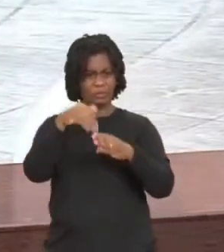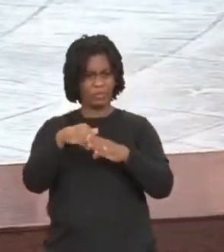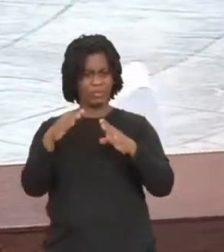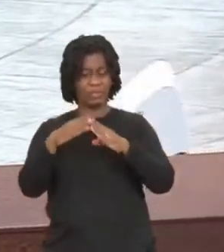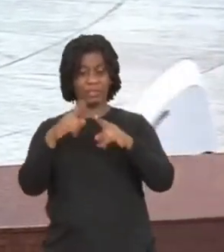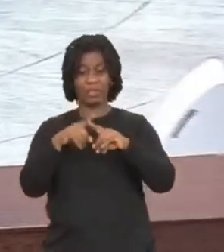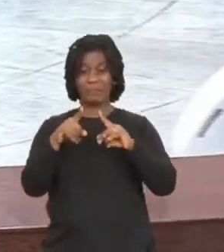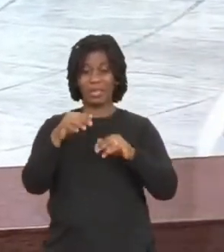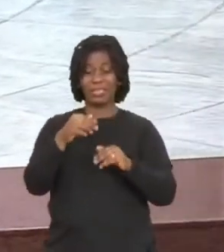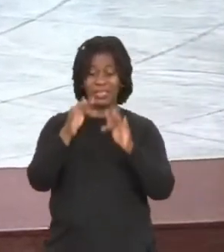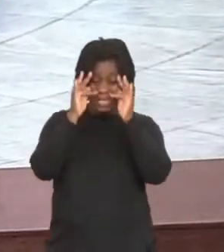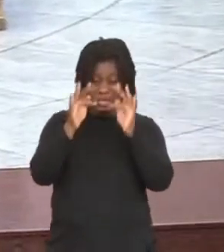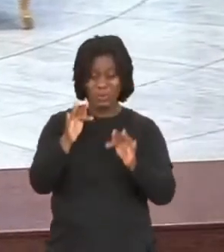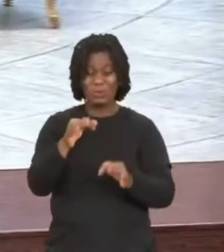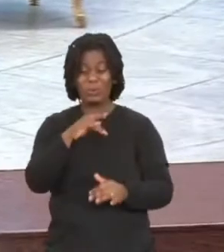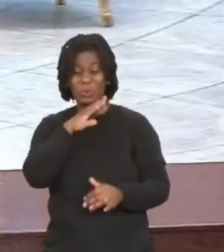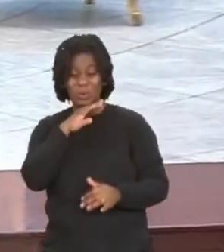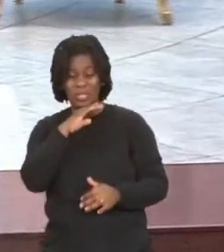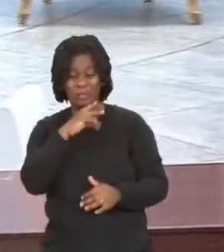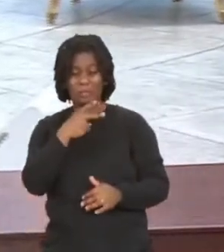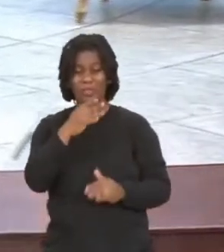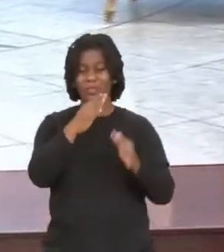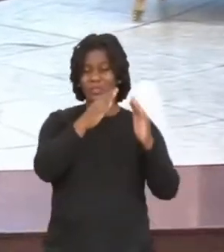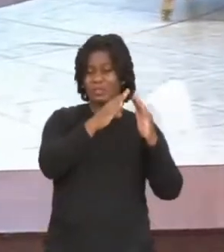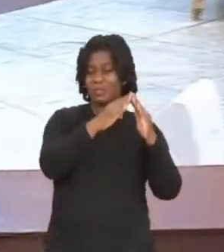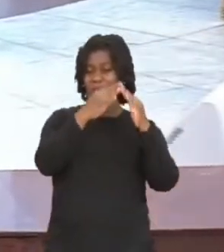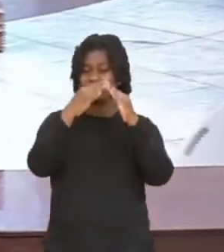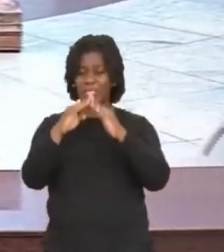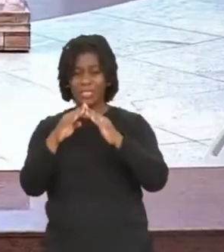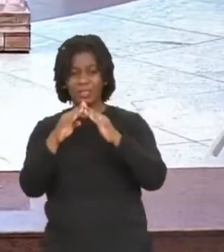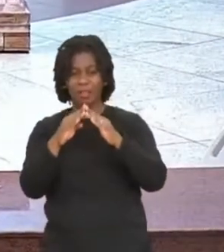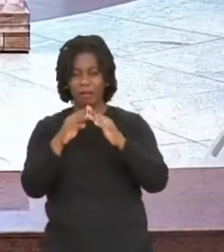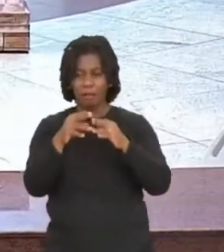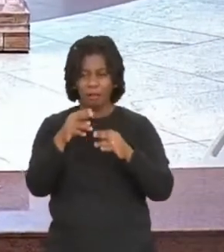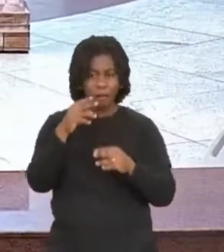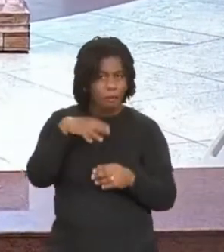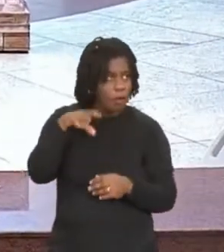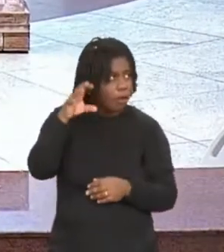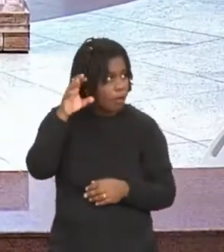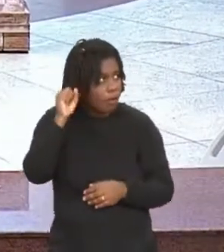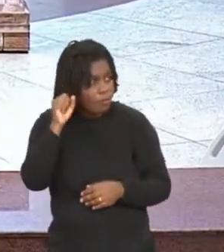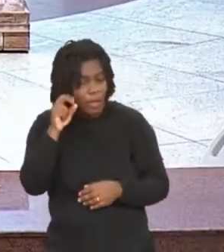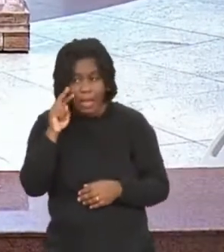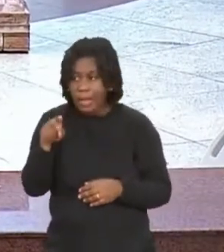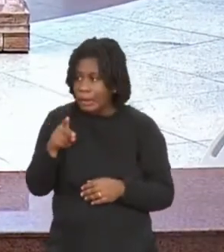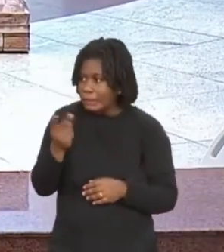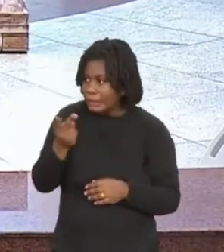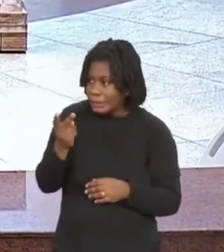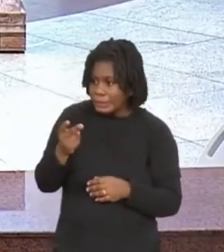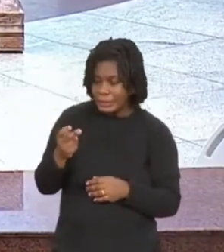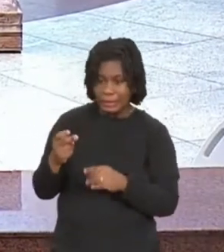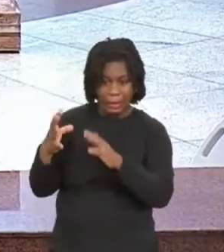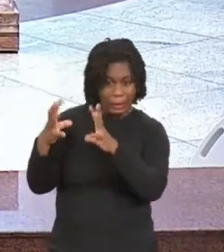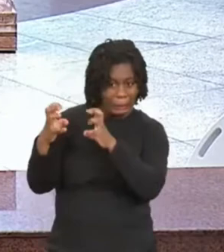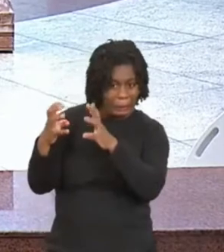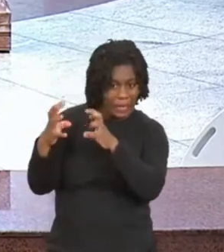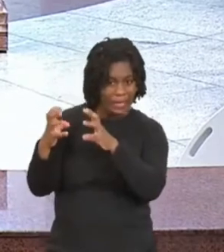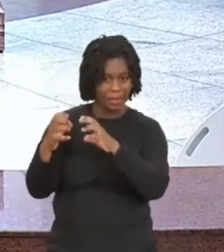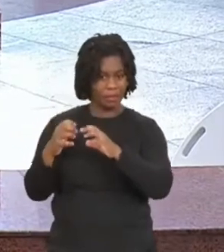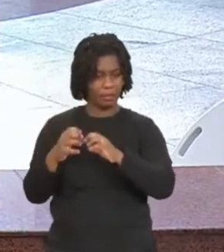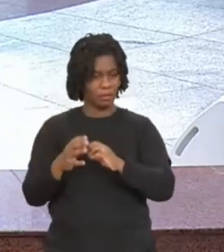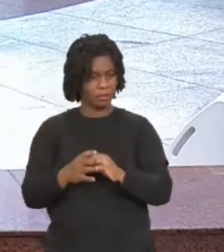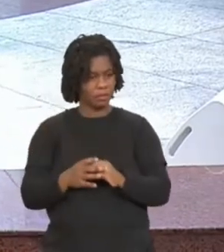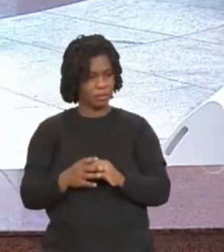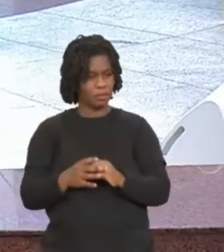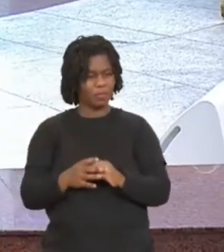Seus vizinhos de repente escutam as brigas. Não sabe falar de voz baixa, com voz baixa. Não sabe parar